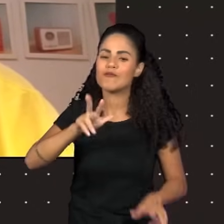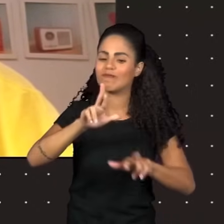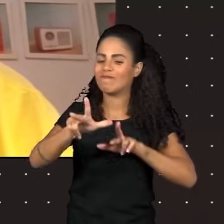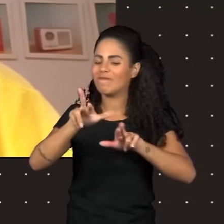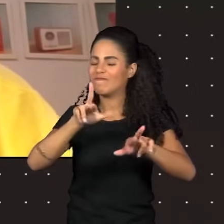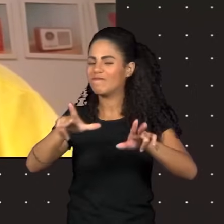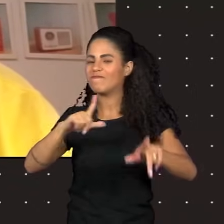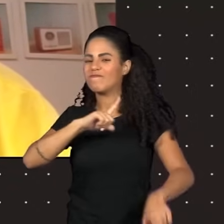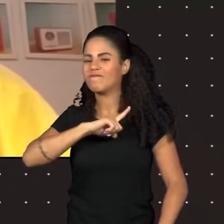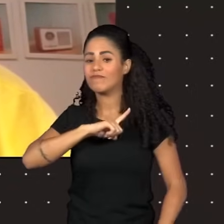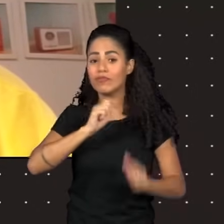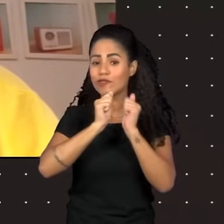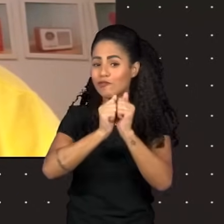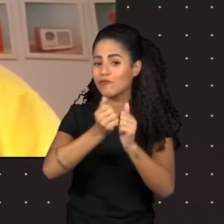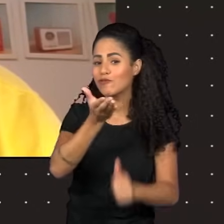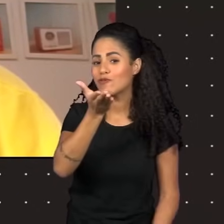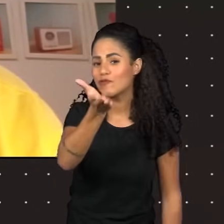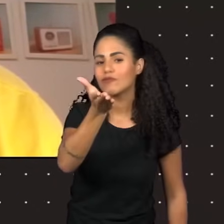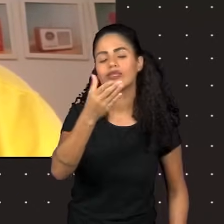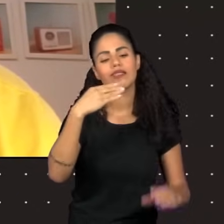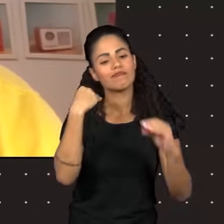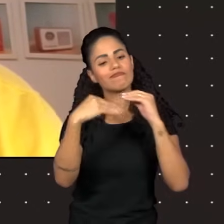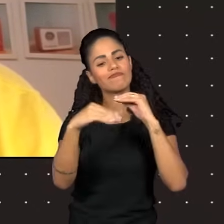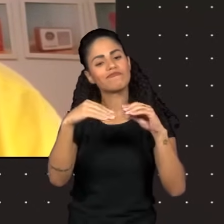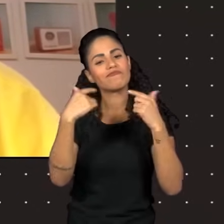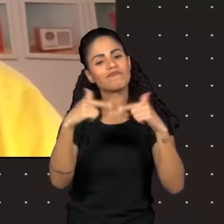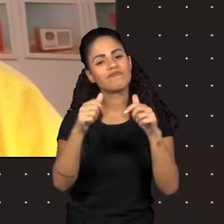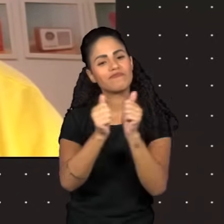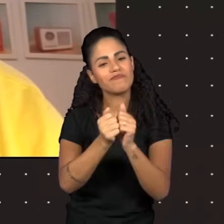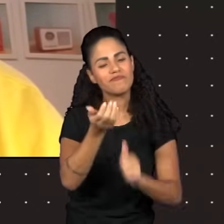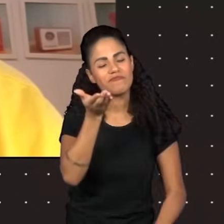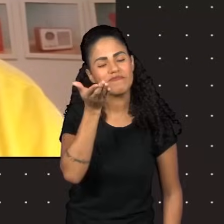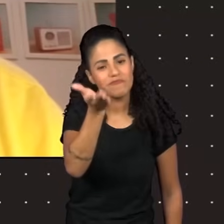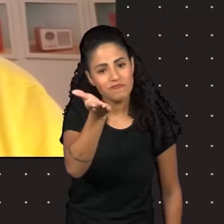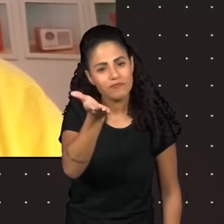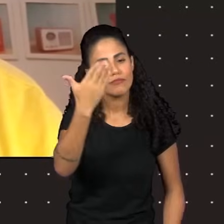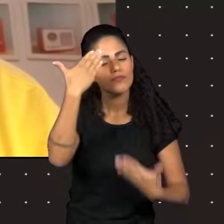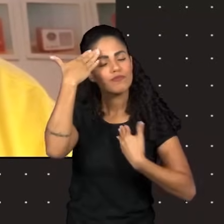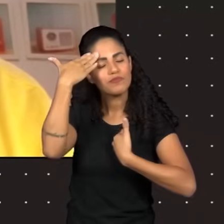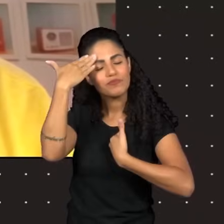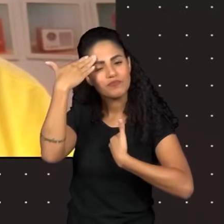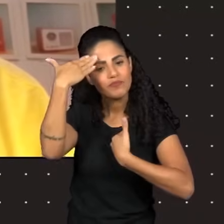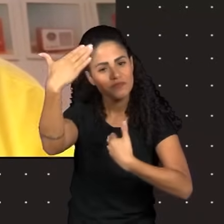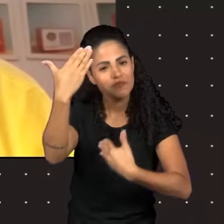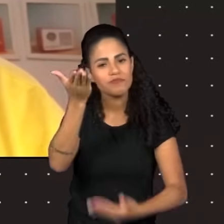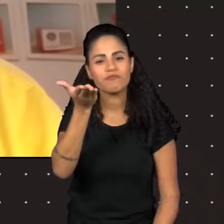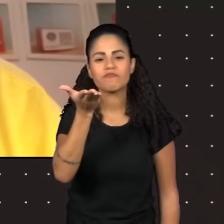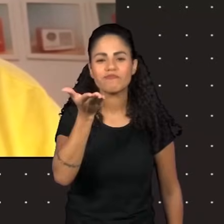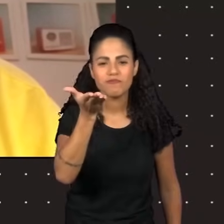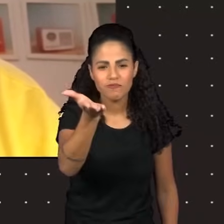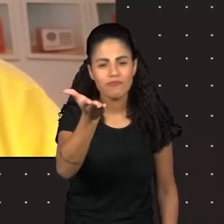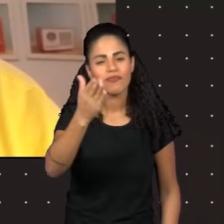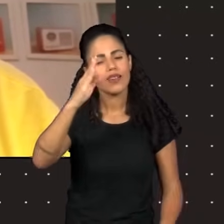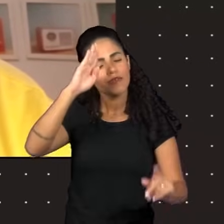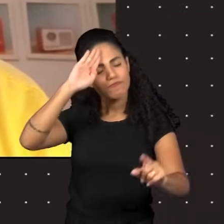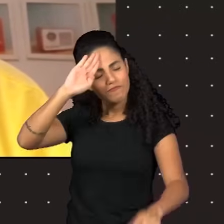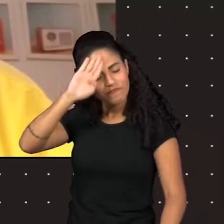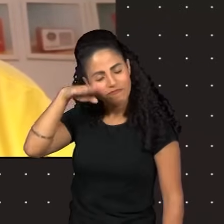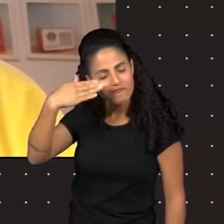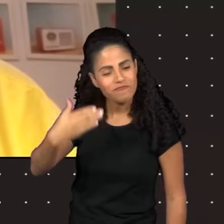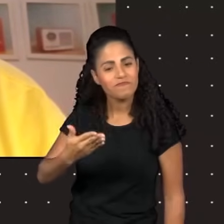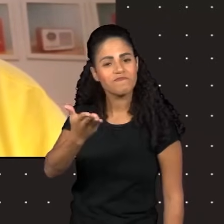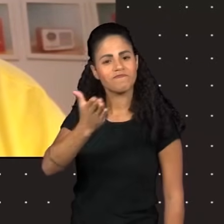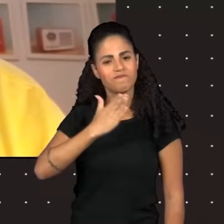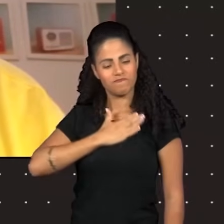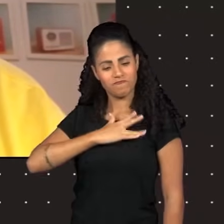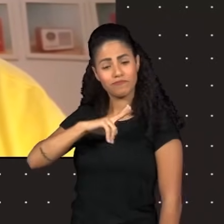diversificada, estar a seu lado nesse trabalho. Quero te agradecer, te fazer minha homenagem pessoal também.